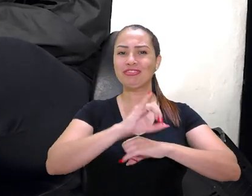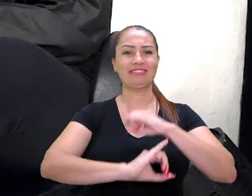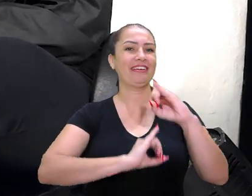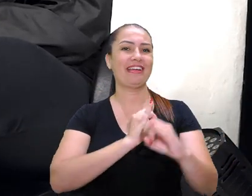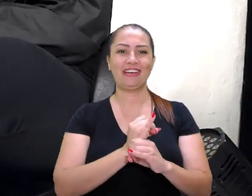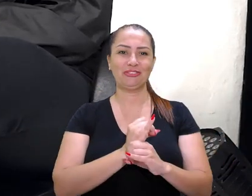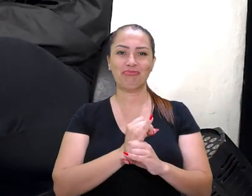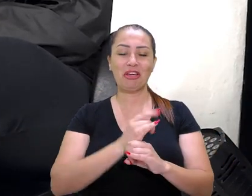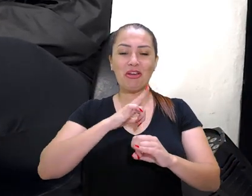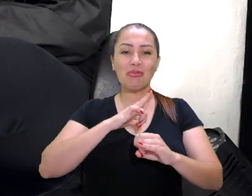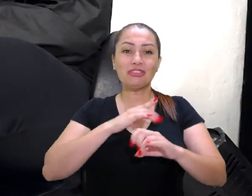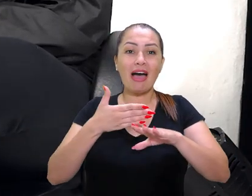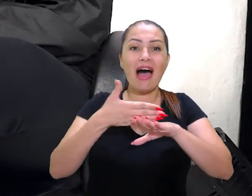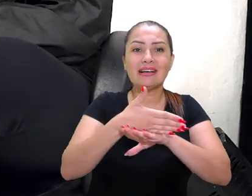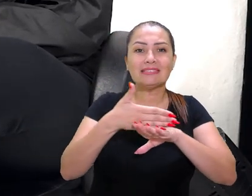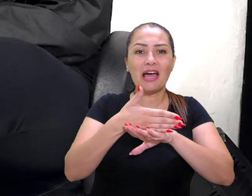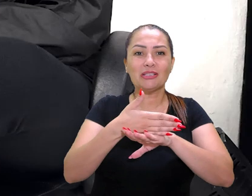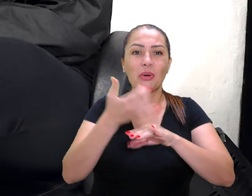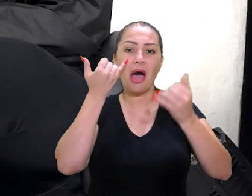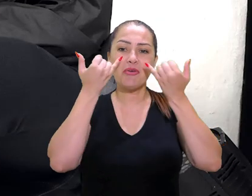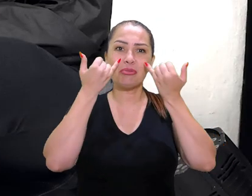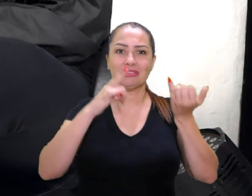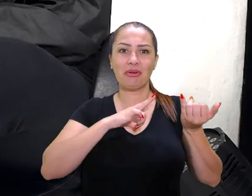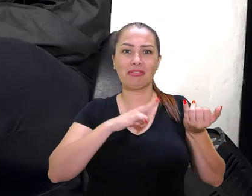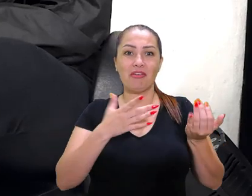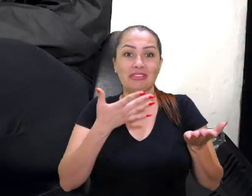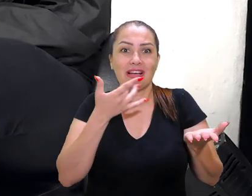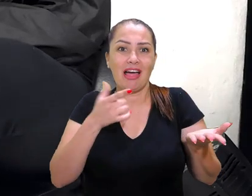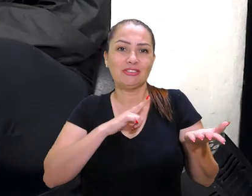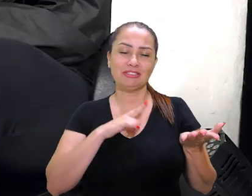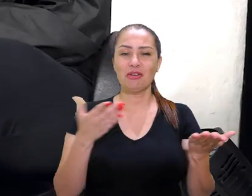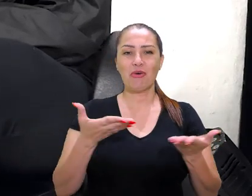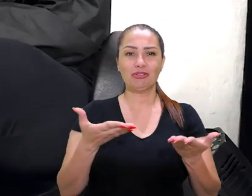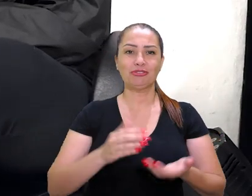tinha um acesso à informação que a gente tem hoje, a facilidade que a gente tem de acesso hoje. Sim.